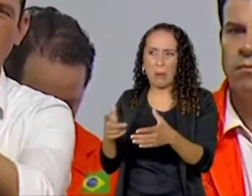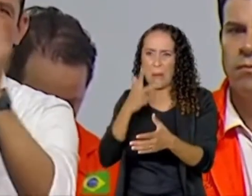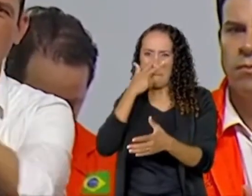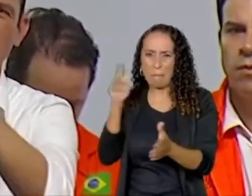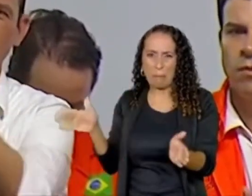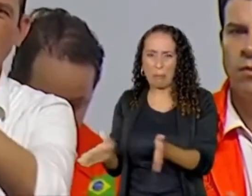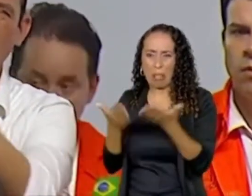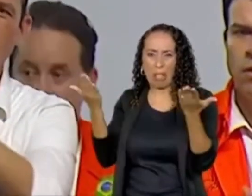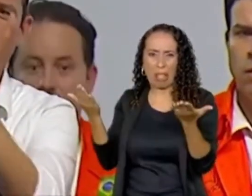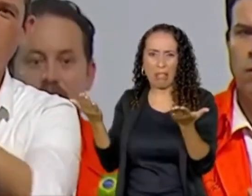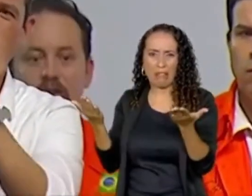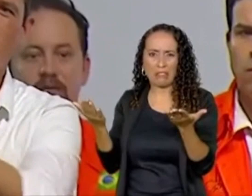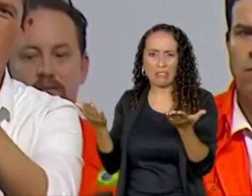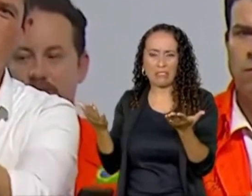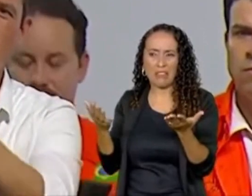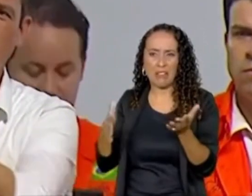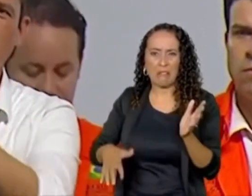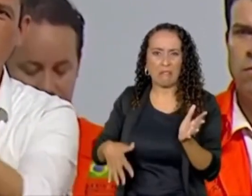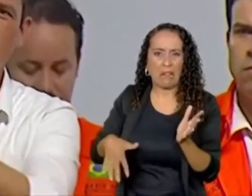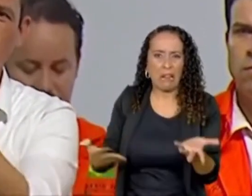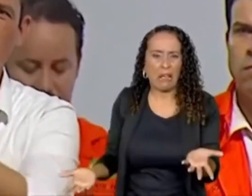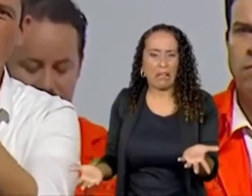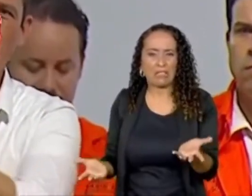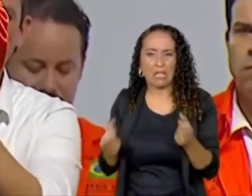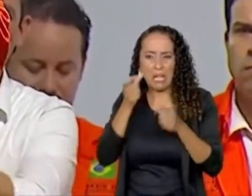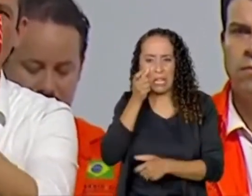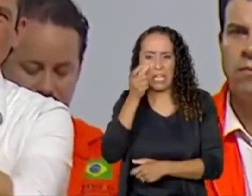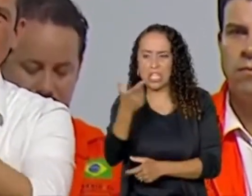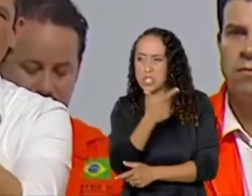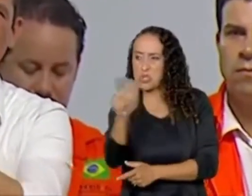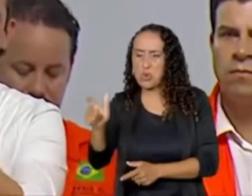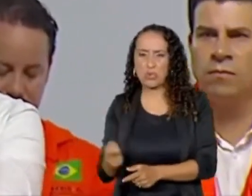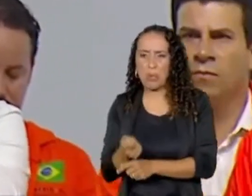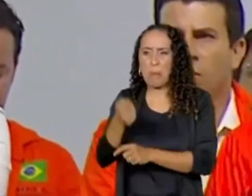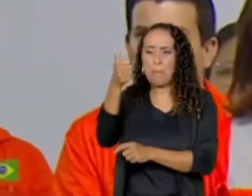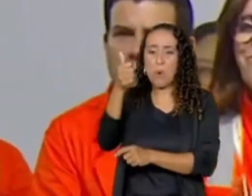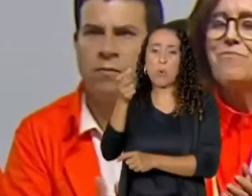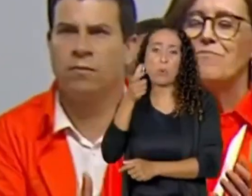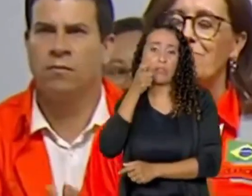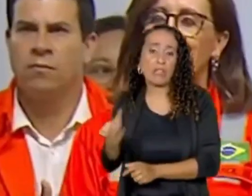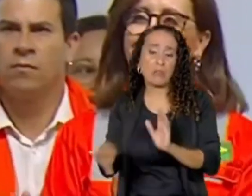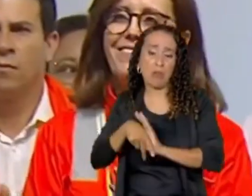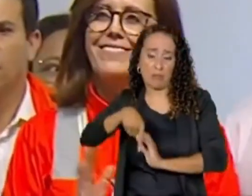subordinada aos interesses dos outros e com pouco interesse nesse país.